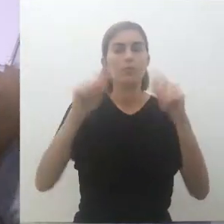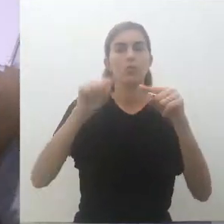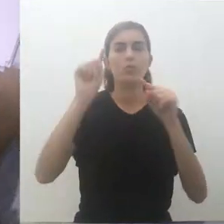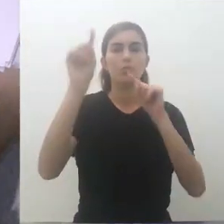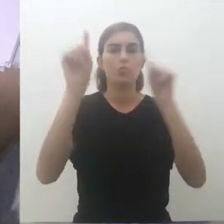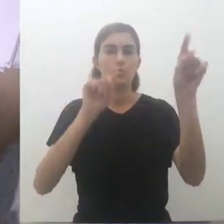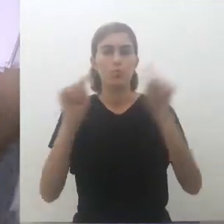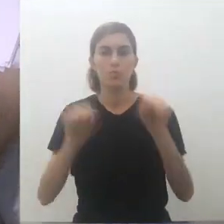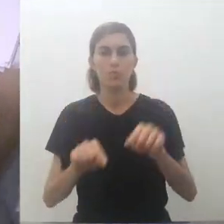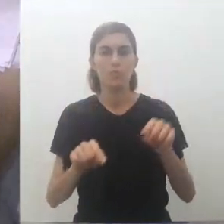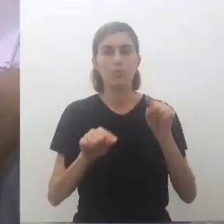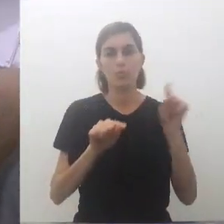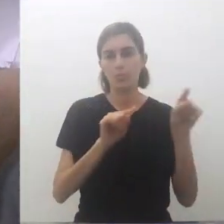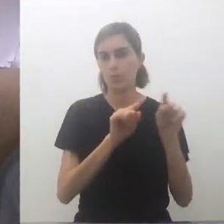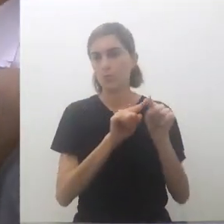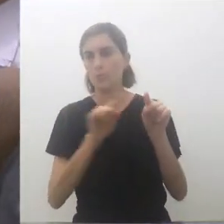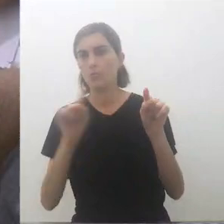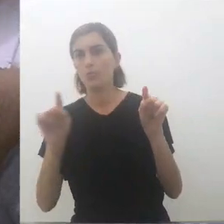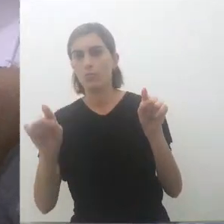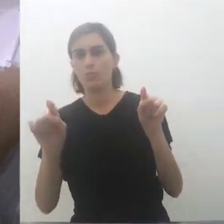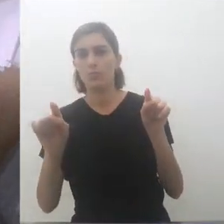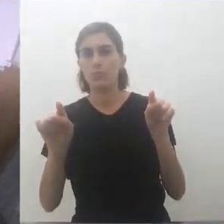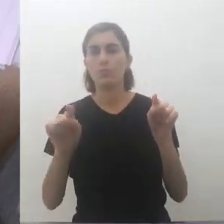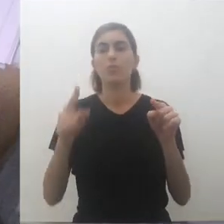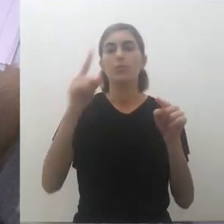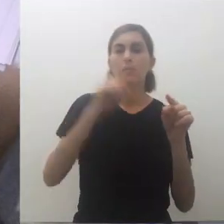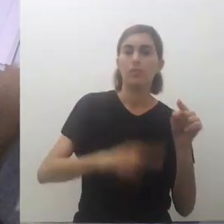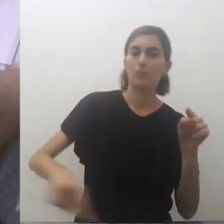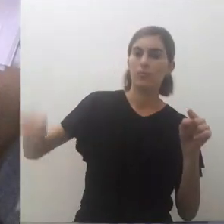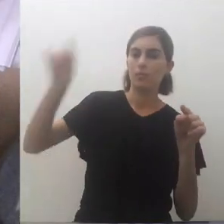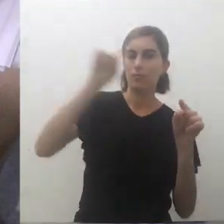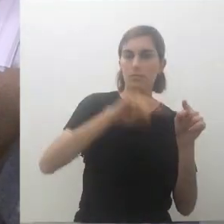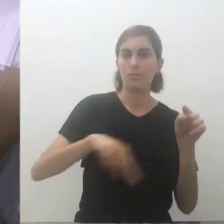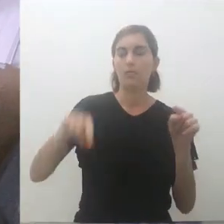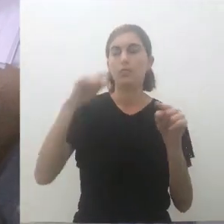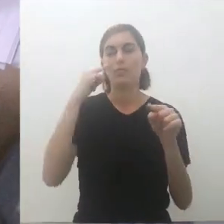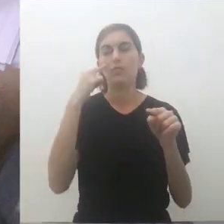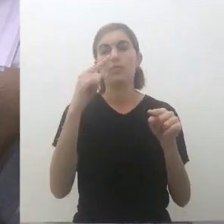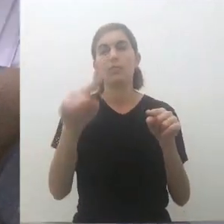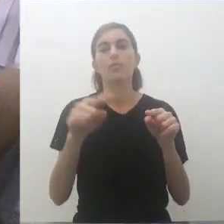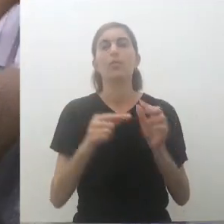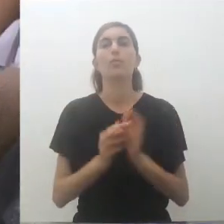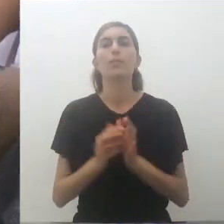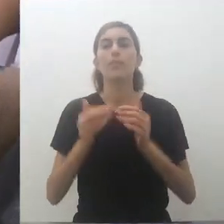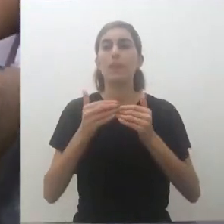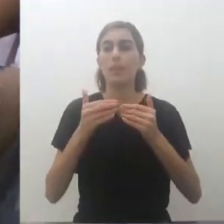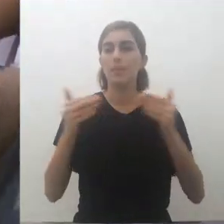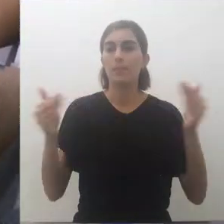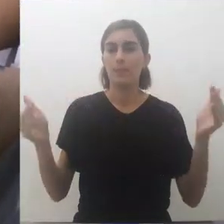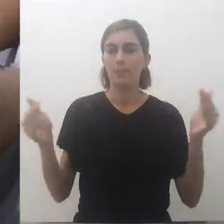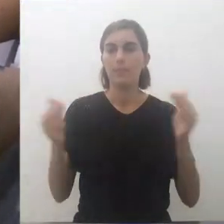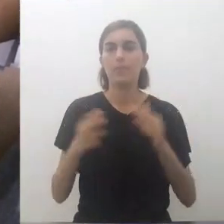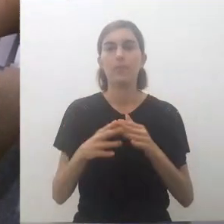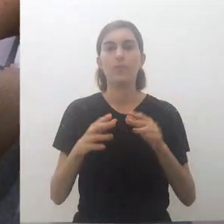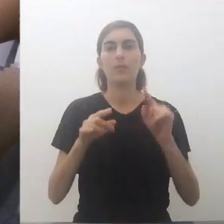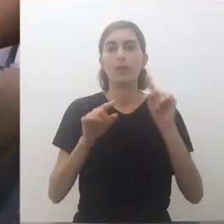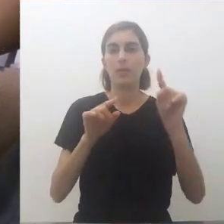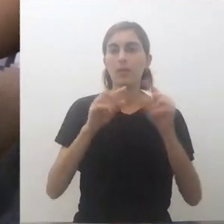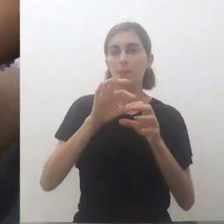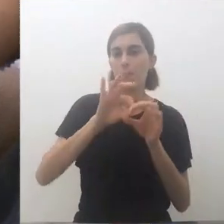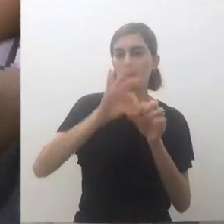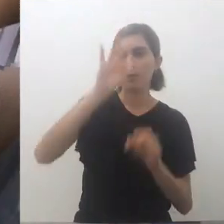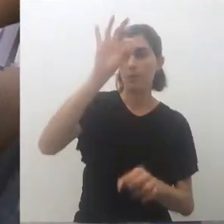interseção, espelhando a espiral, seria aqui, áureos são mais abertos, os de medida são